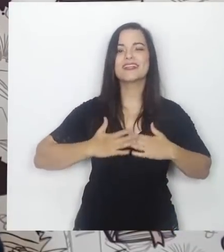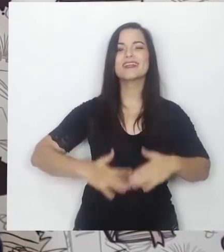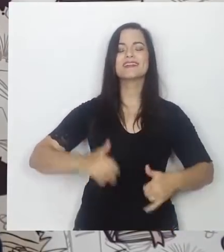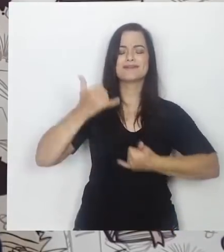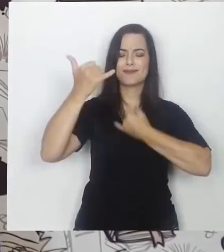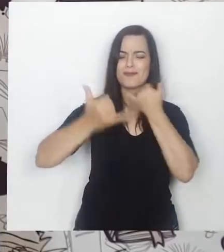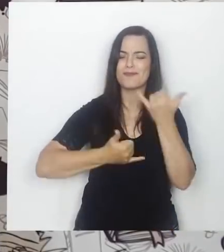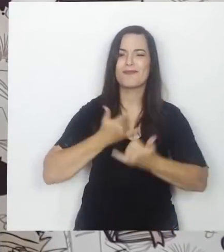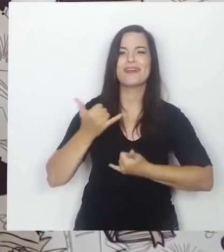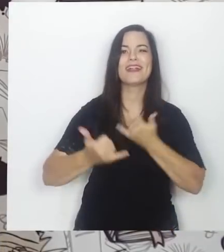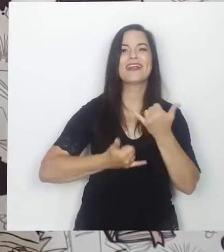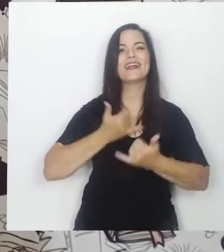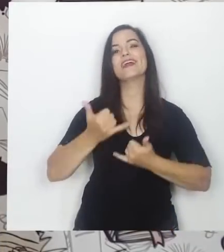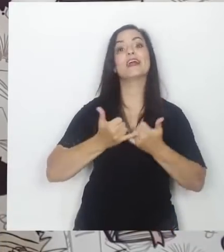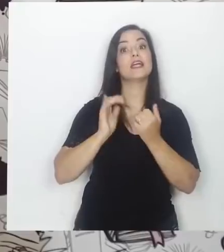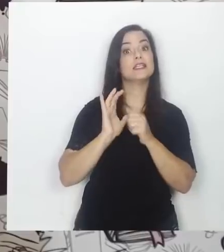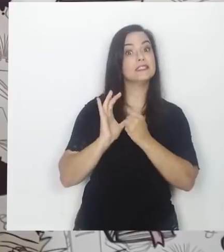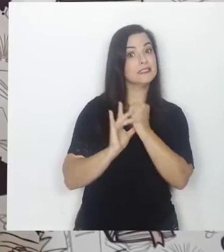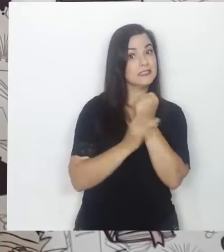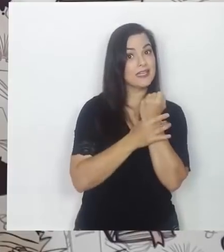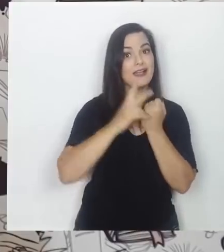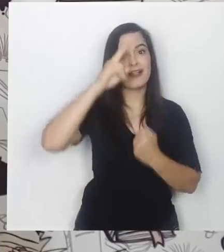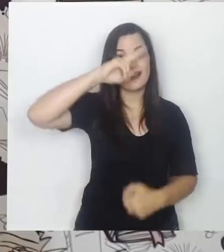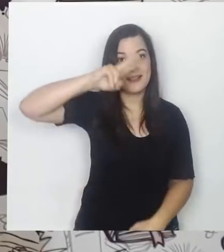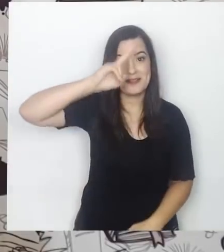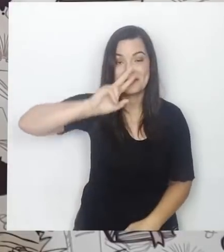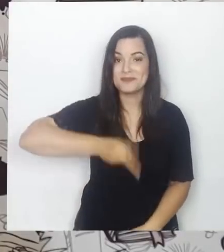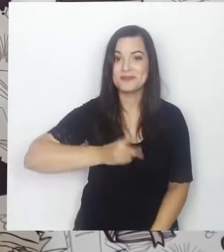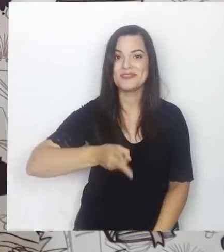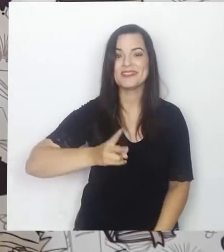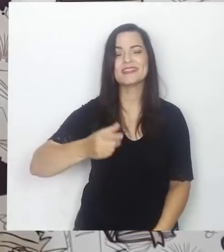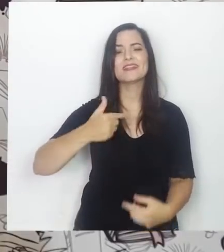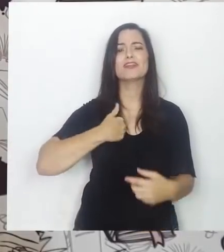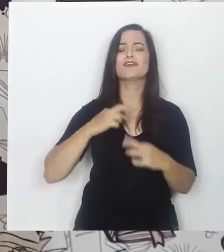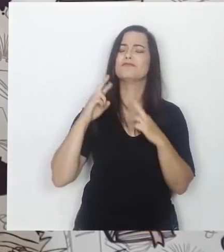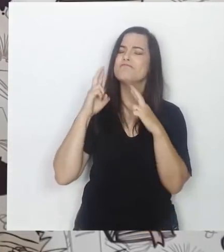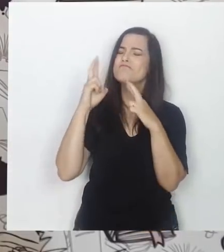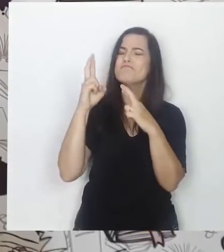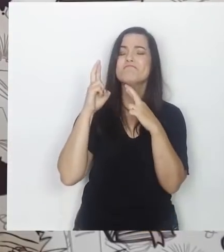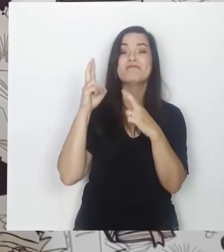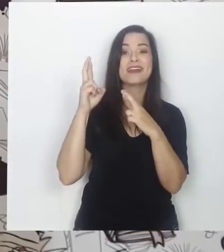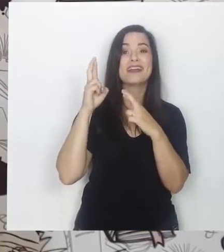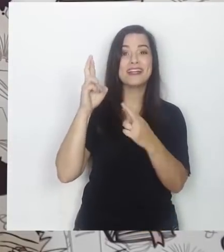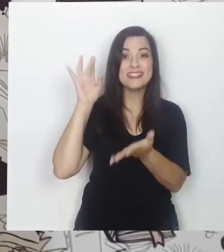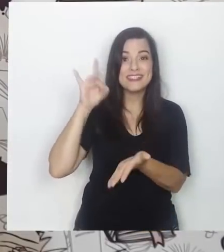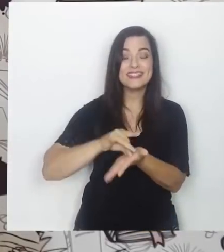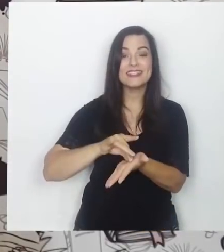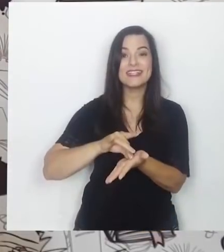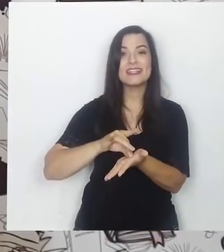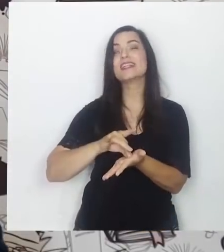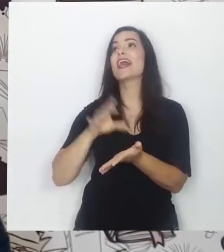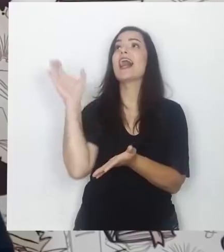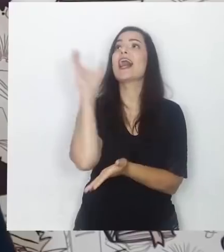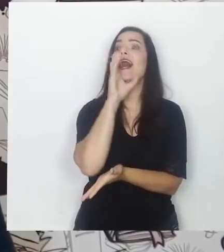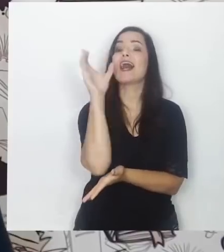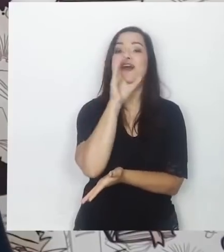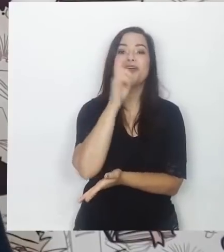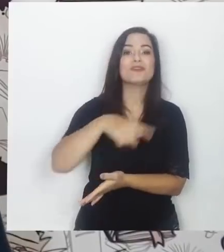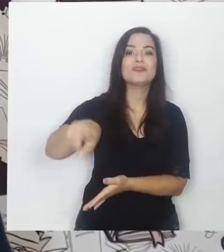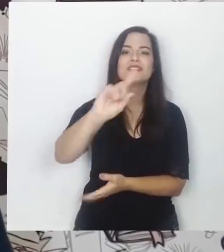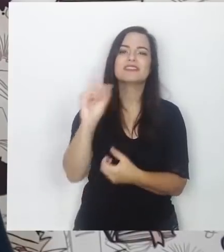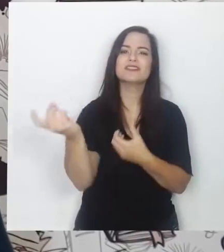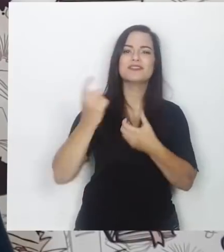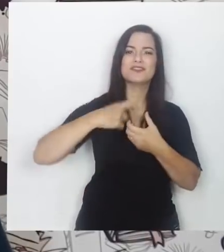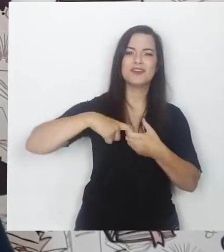com segurança e torce muito para que logo, logo vocês possam voltar para